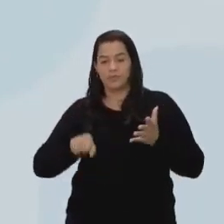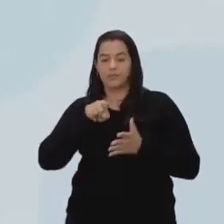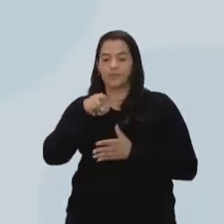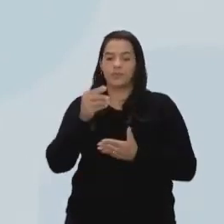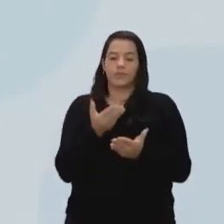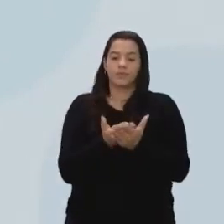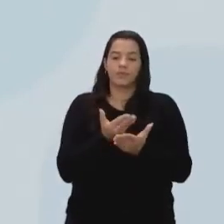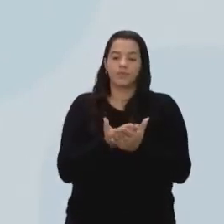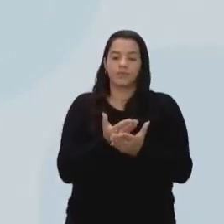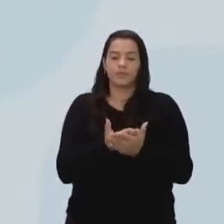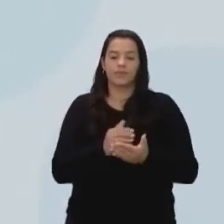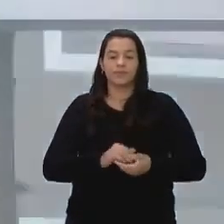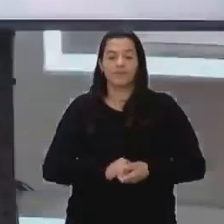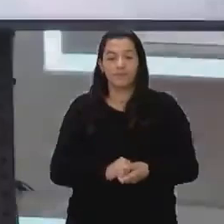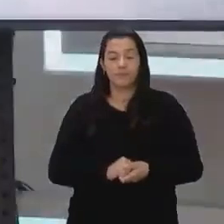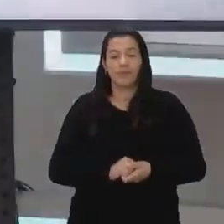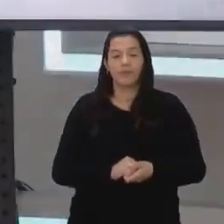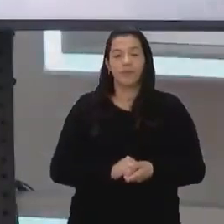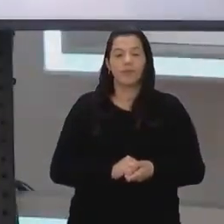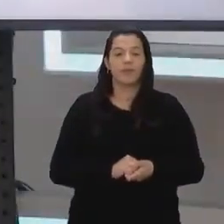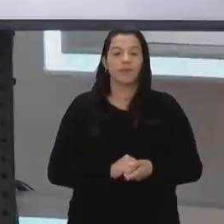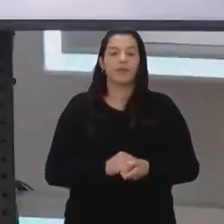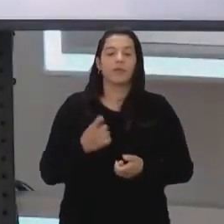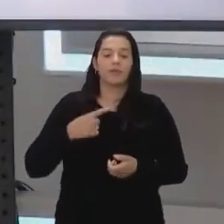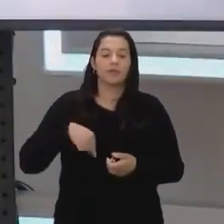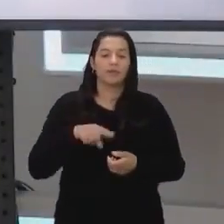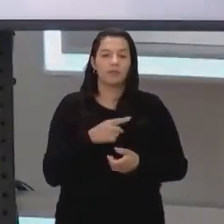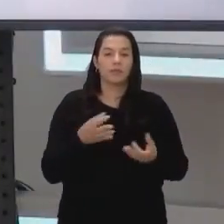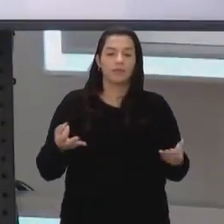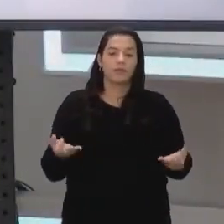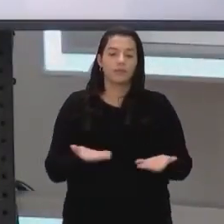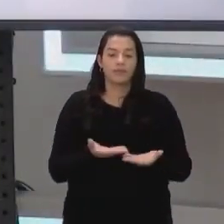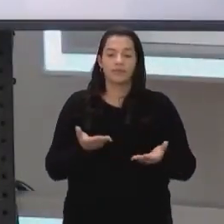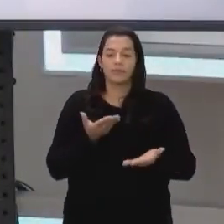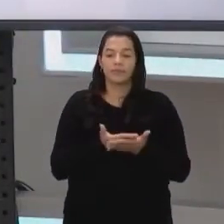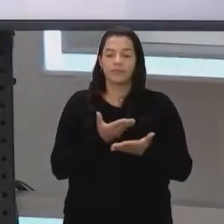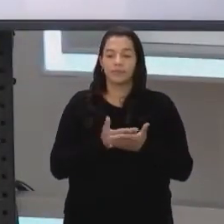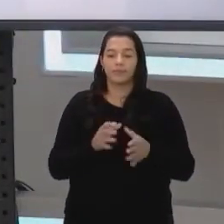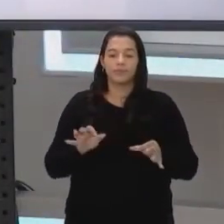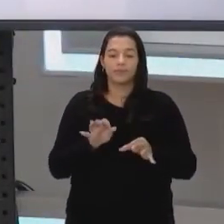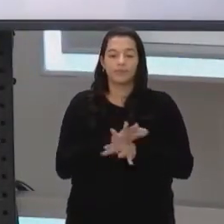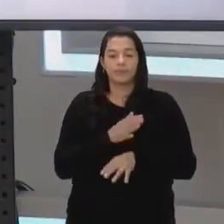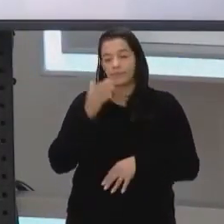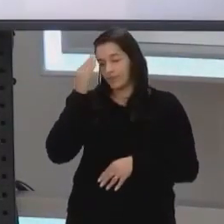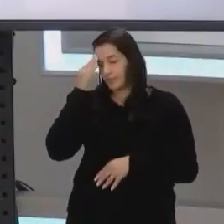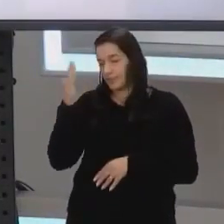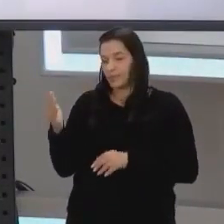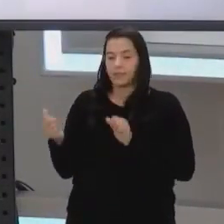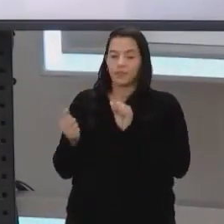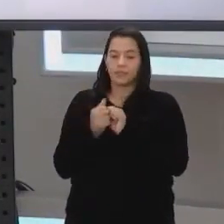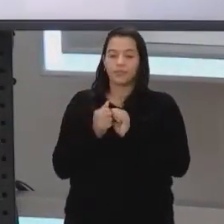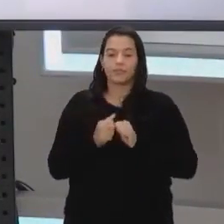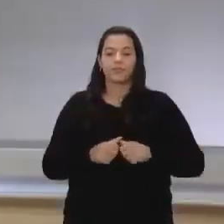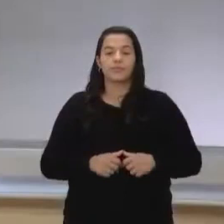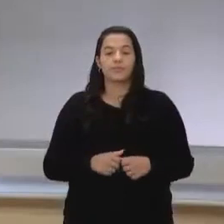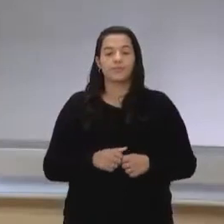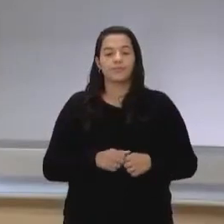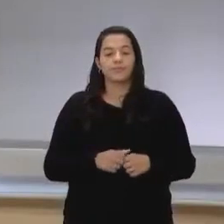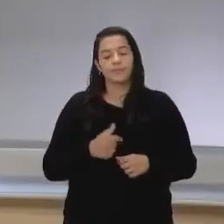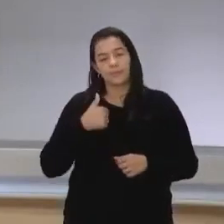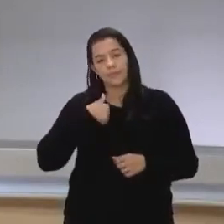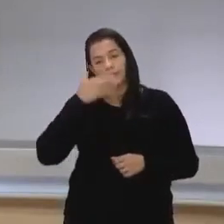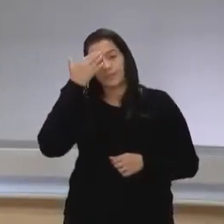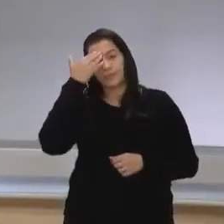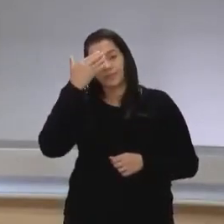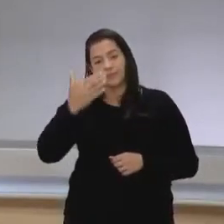a ligação covalente. Dessa forma, a gente encerra a nossa aula de hoje, agradecendo a participação do professor. Valeu, professor! Eu que